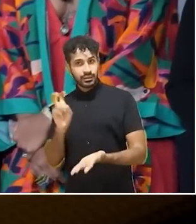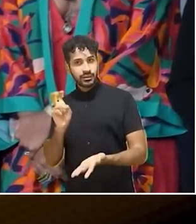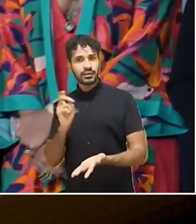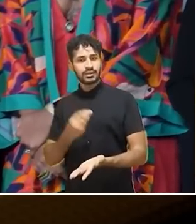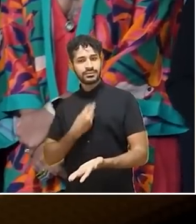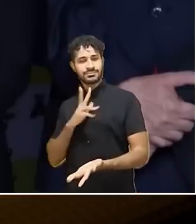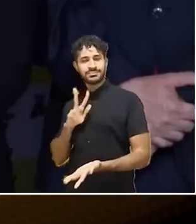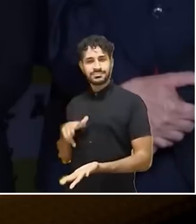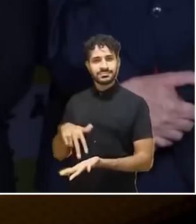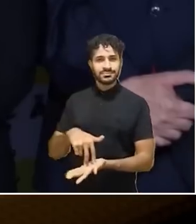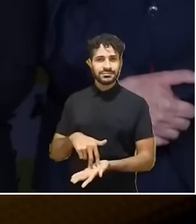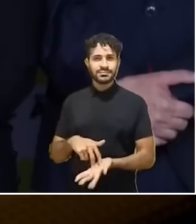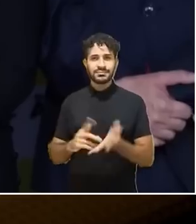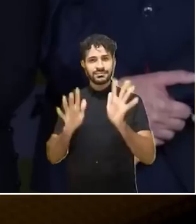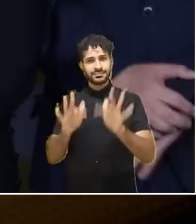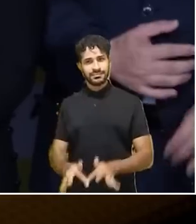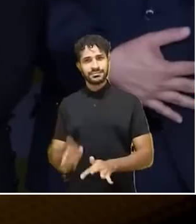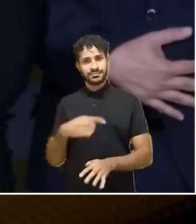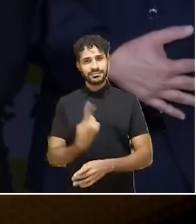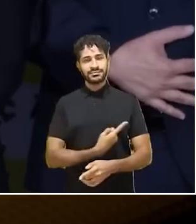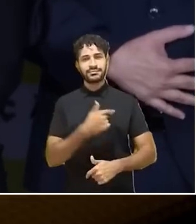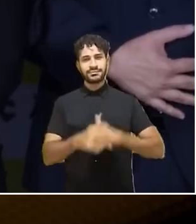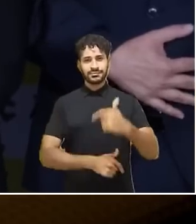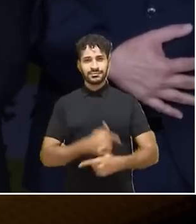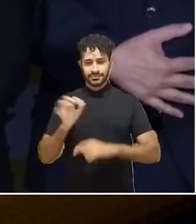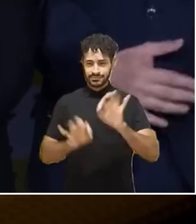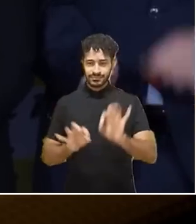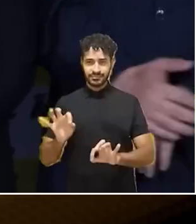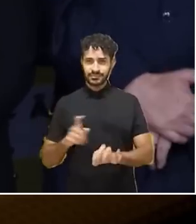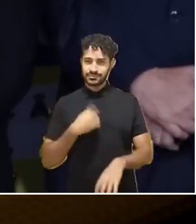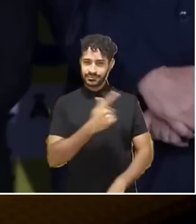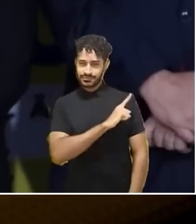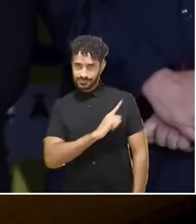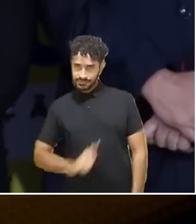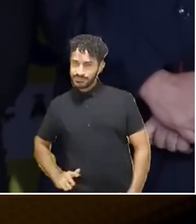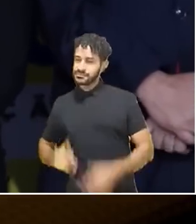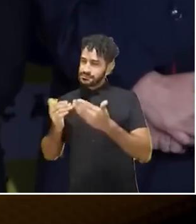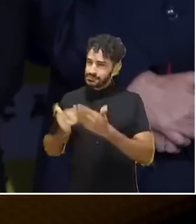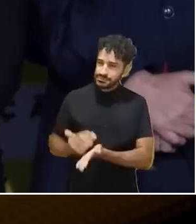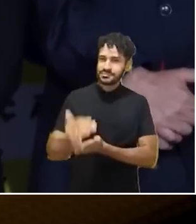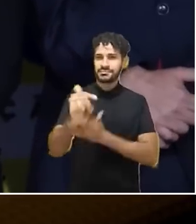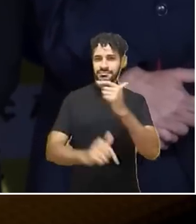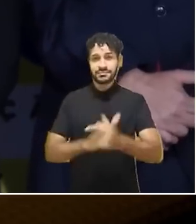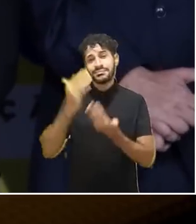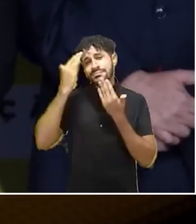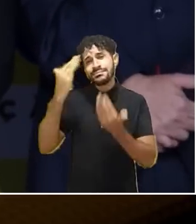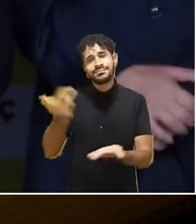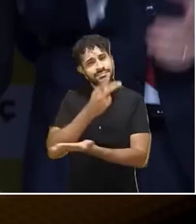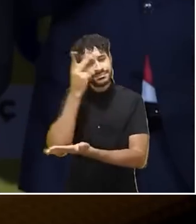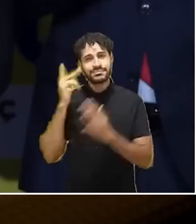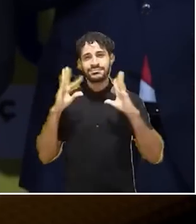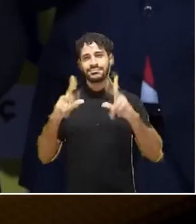aparentemente ele está acumulando né as funções de vice-presidente e de Ministro vice-presidente não tem função